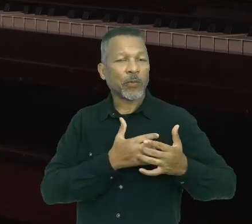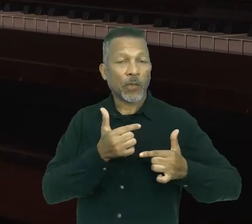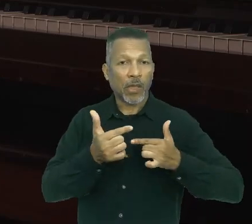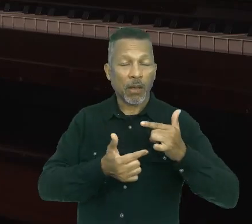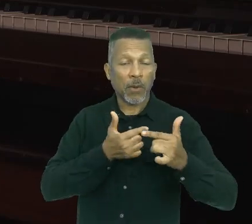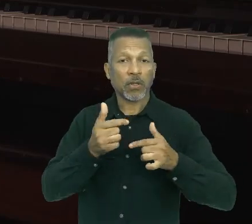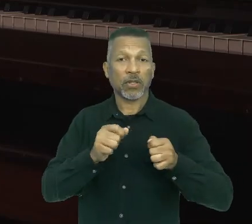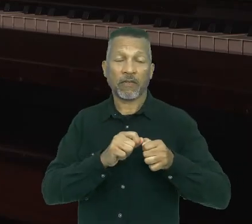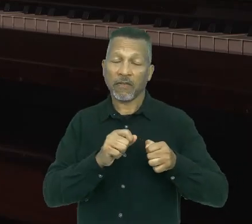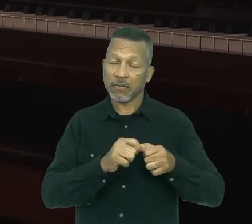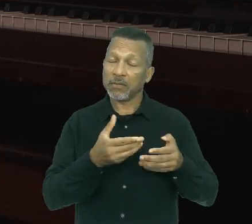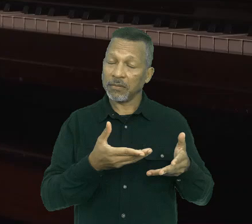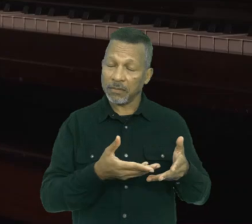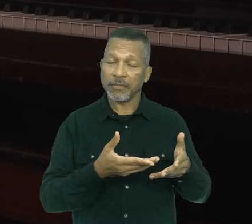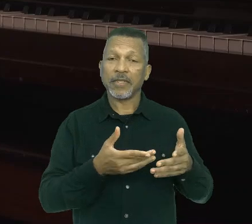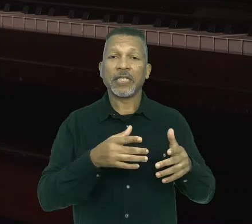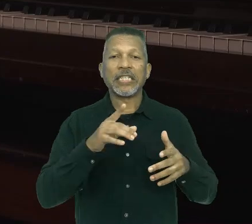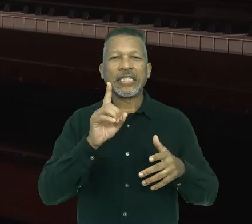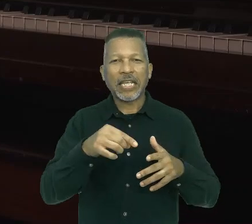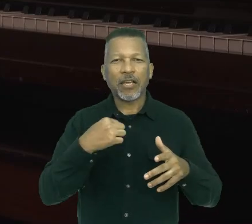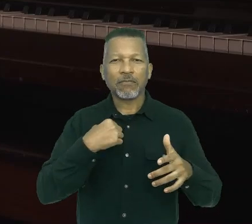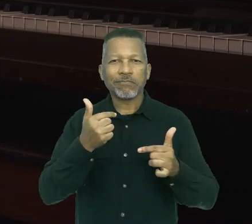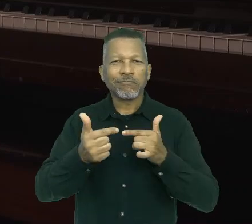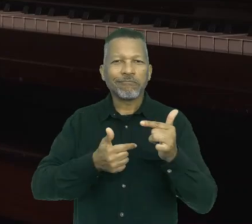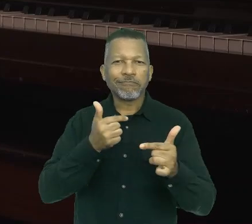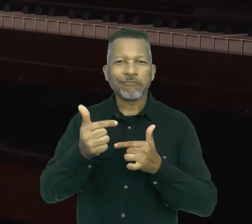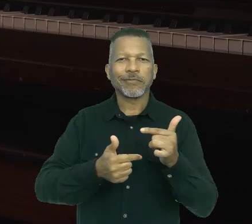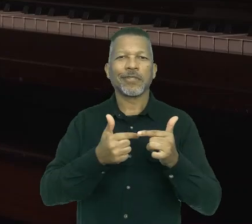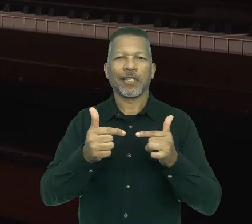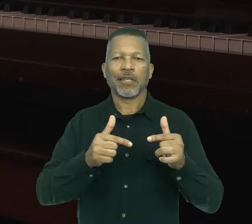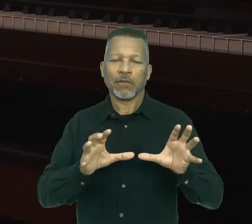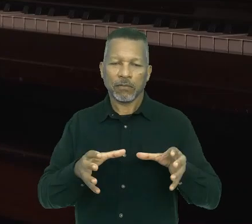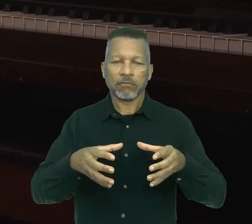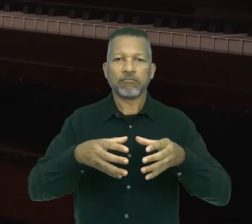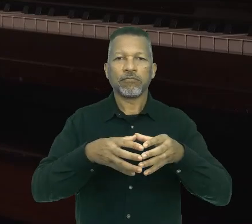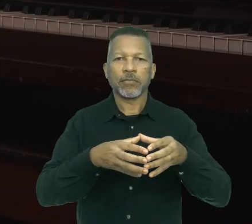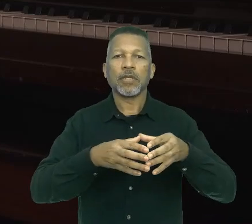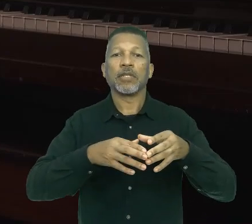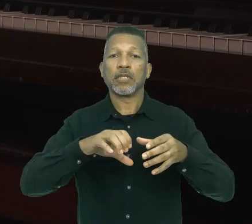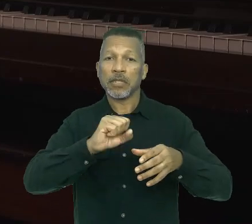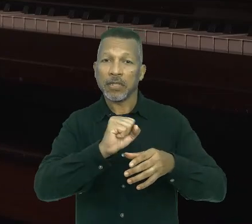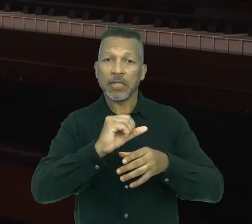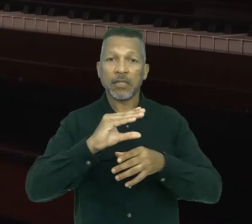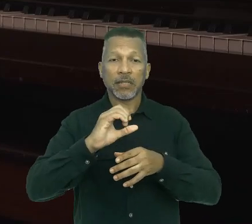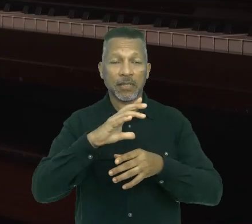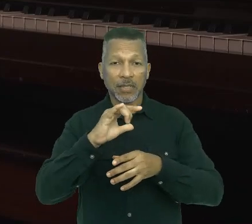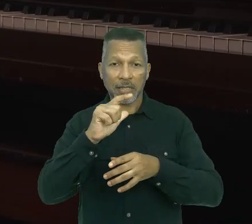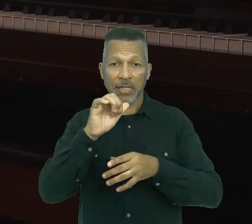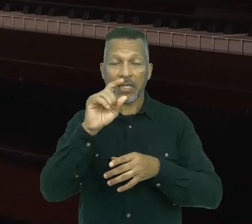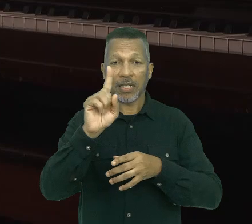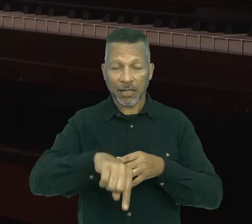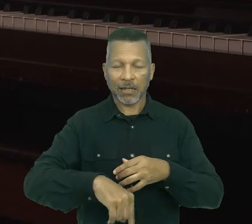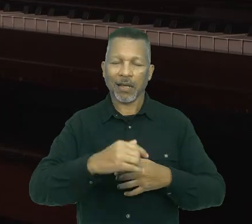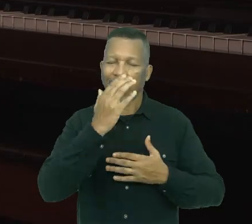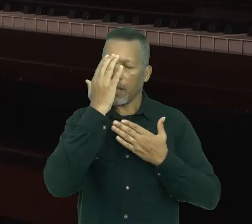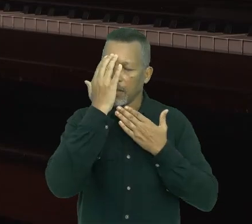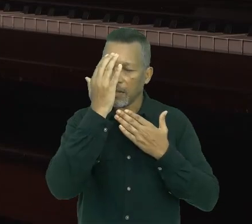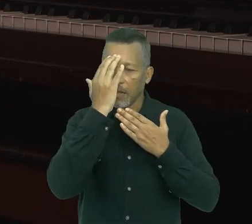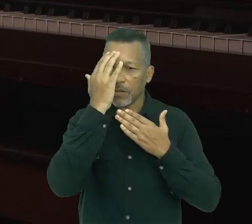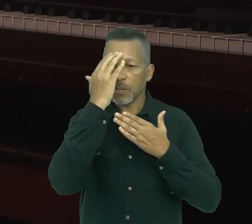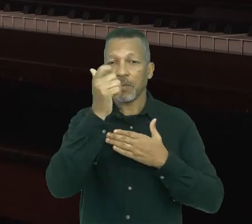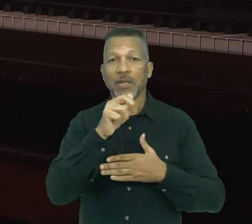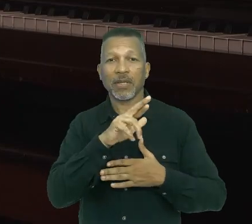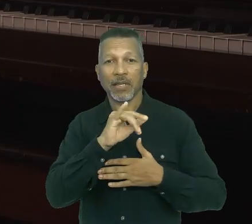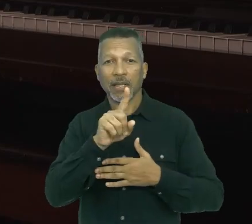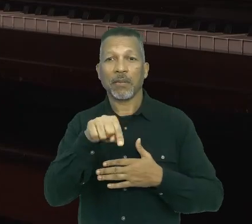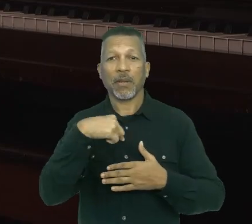estava desenvolvendo. E aí eu vim trabalhar com a Corporação Musical Santa Cecília nessa época. Agradeço muito a Rita Eneida, que para mim é uma